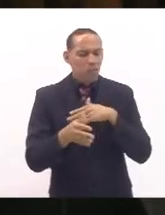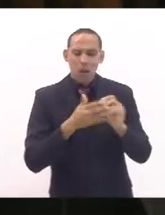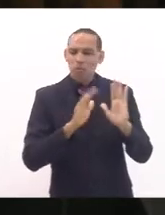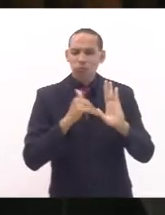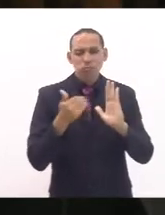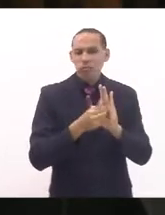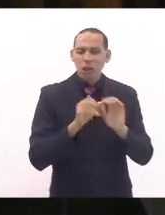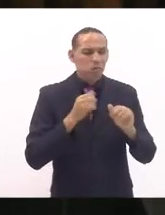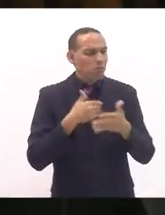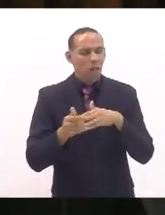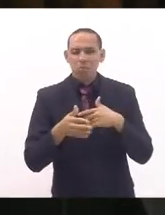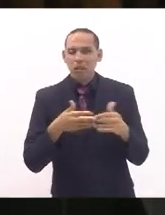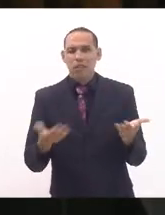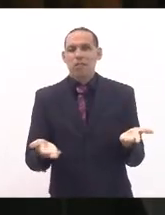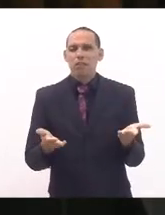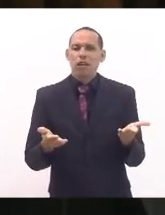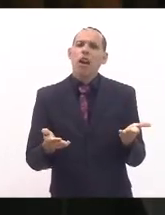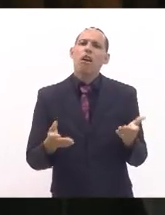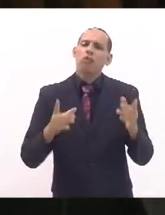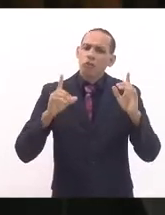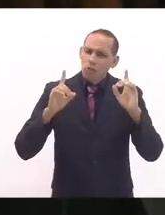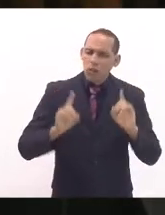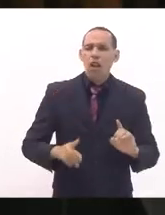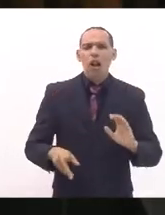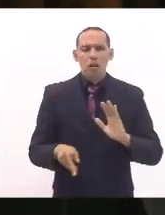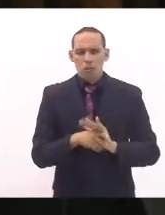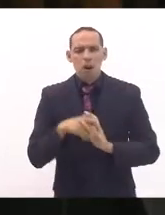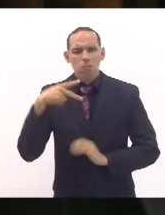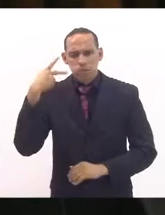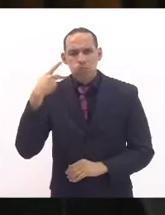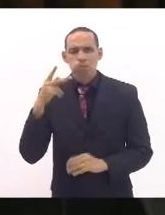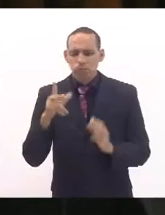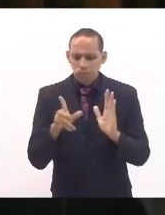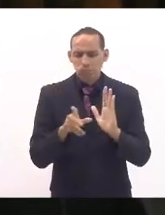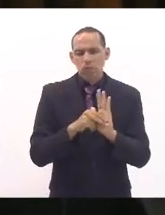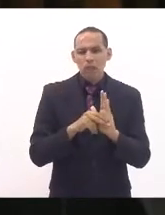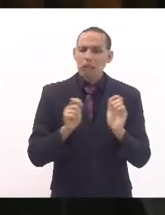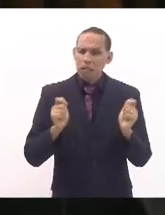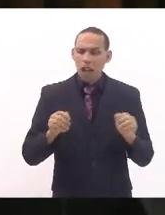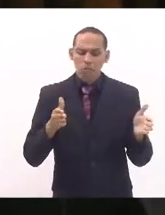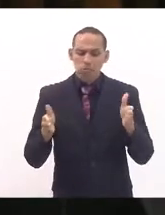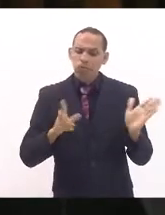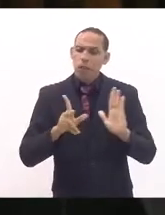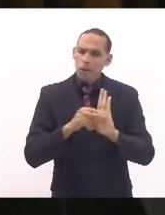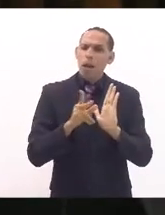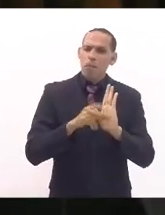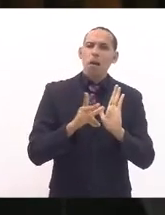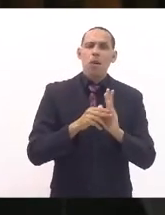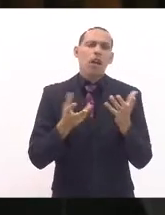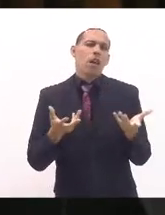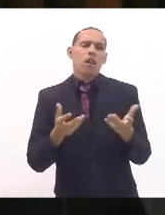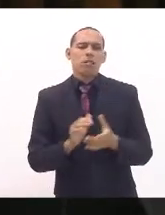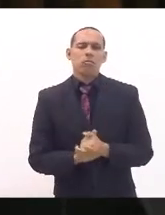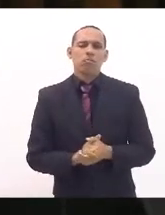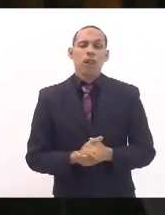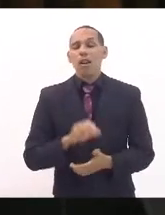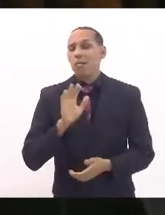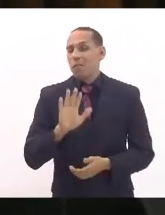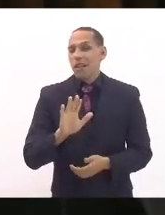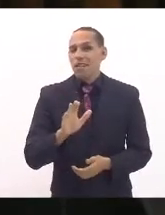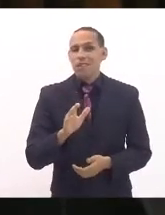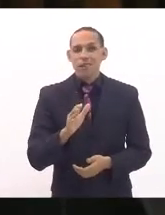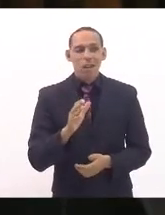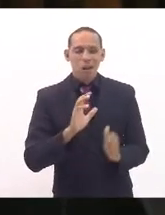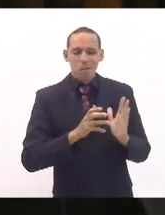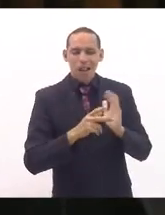todo e qualquer projeto, óbvio, que é direito de um parlamentar, ao cumprir o seu mandato, emendar o que bem entender. Agora, são